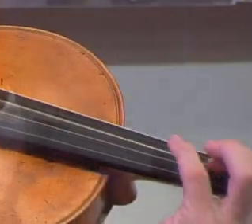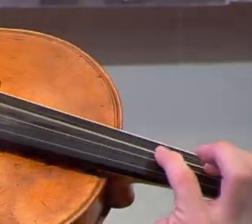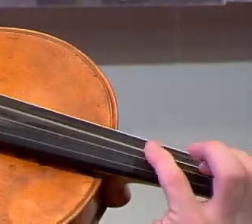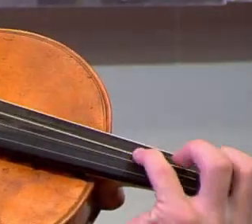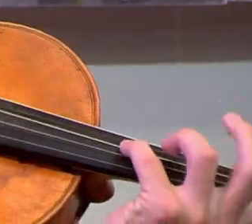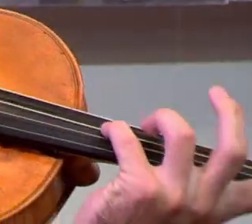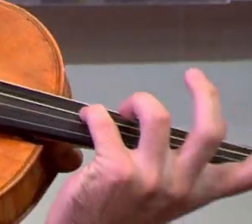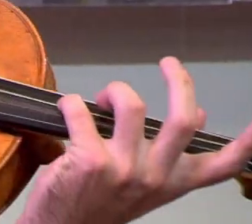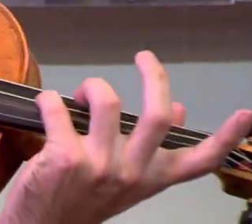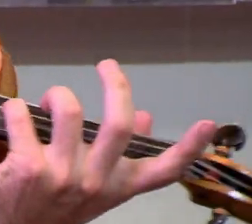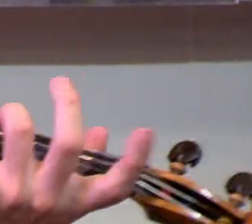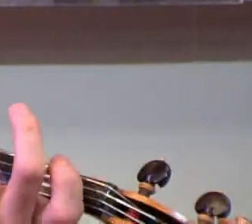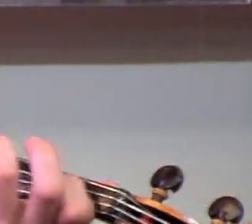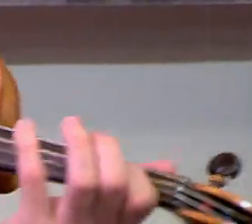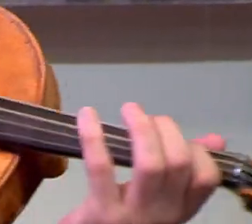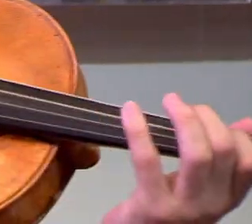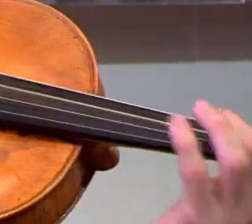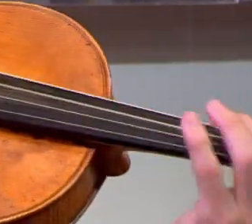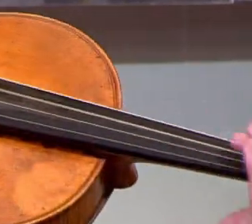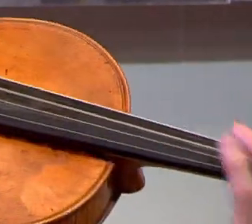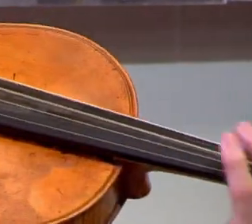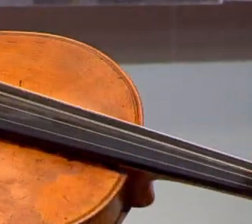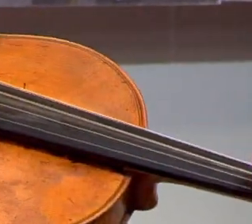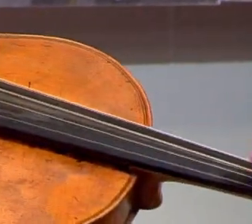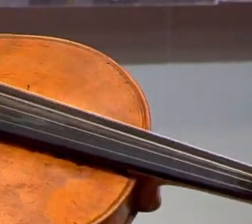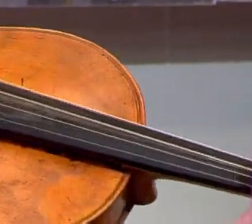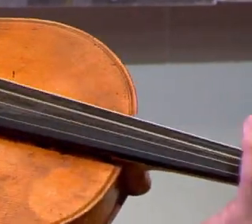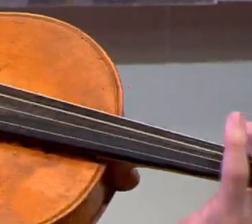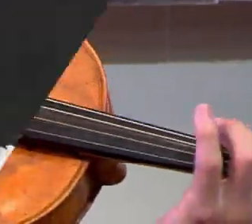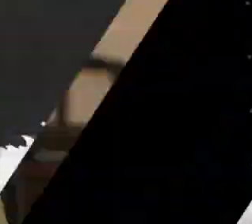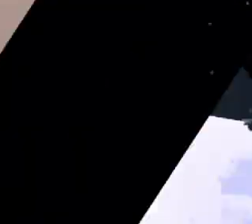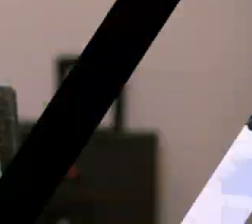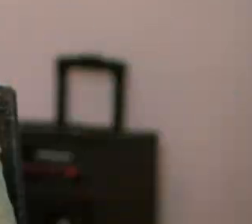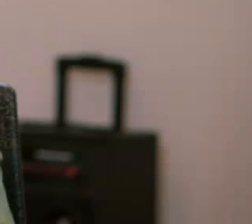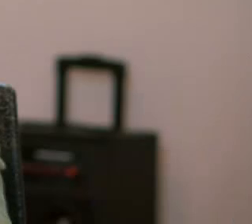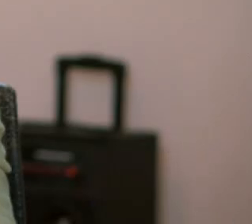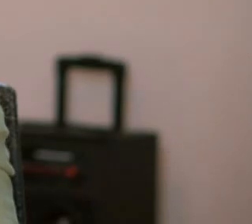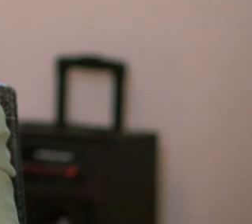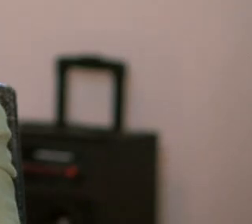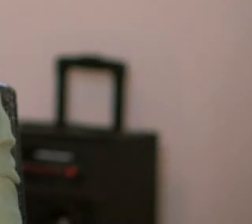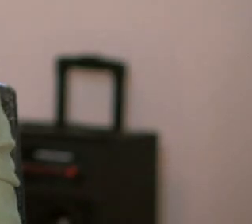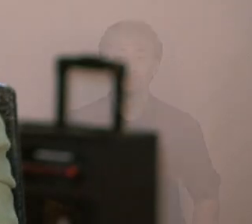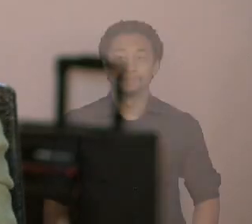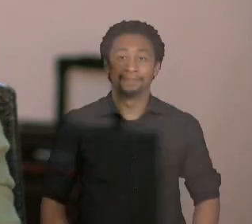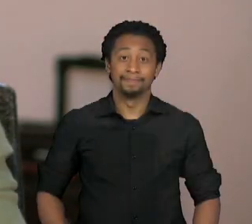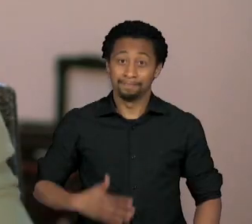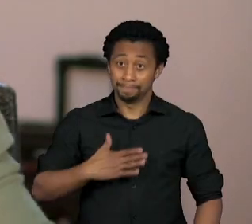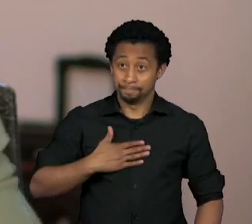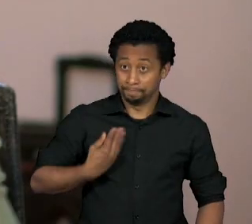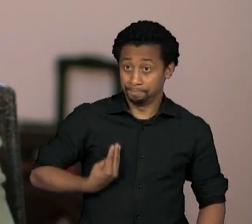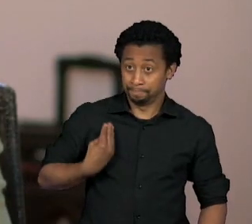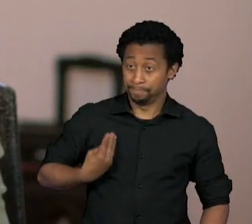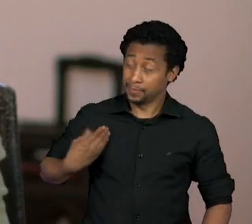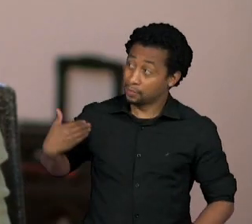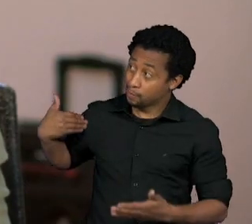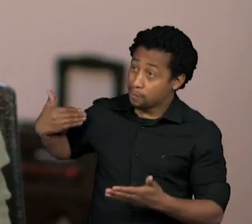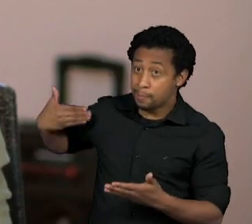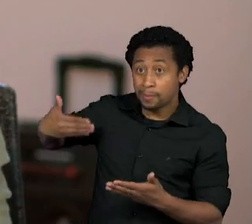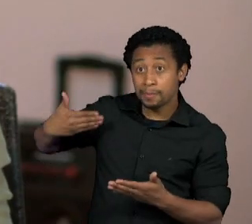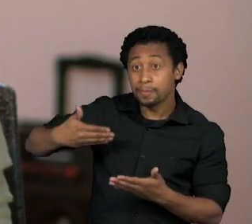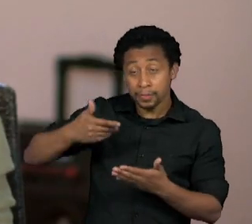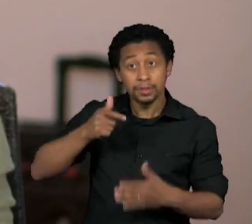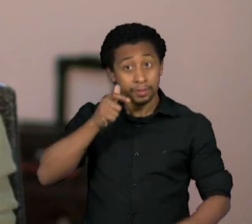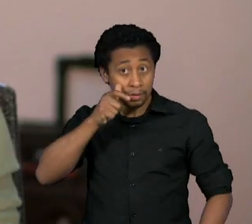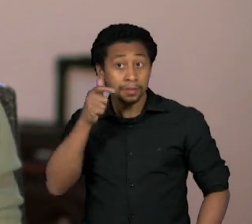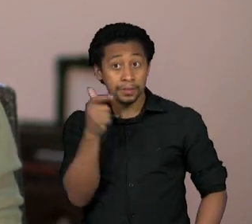star, the dearest things that I know. A minha trajetória ela é muito curiosa, porque a música ela sempre fez parte